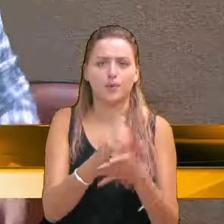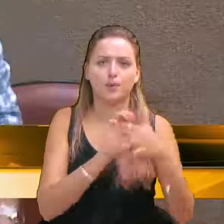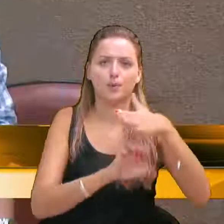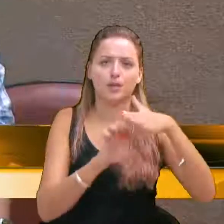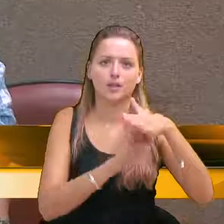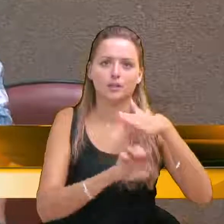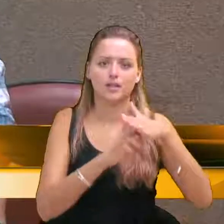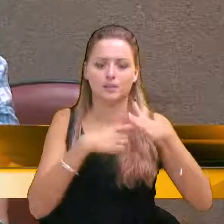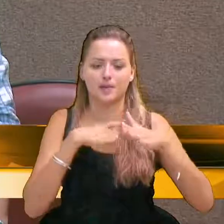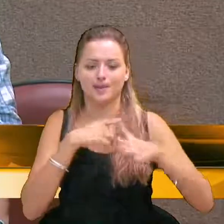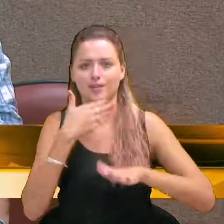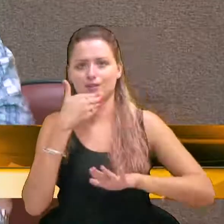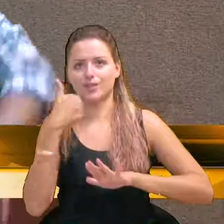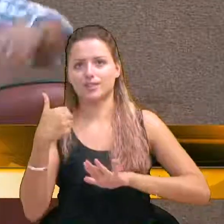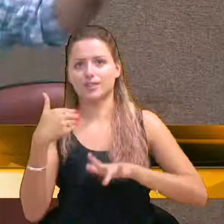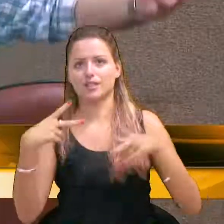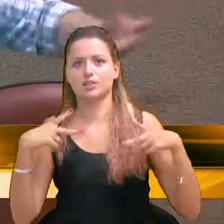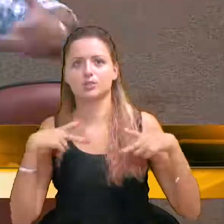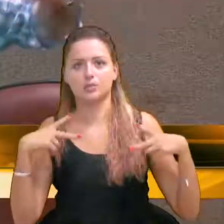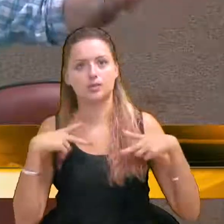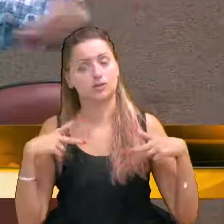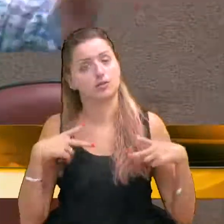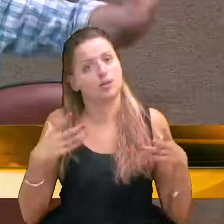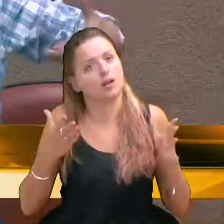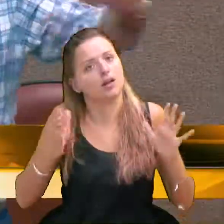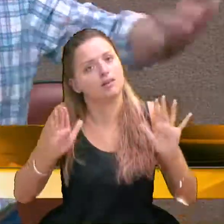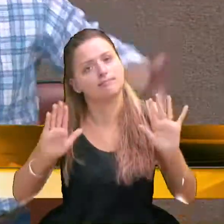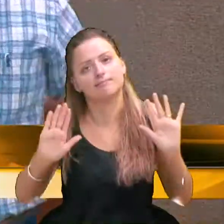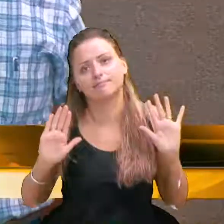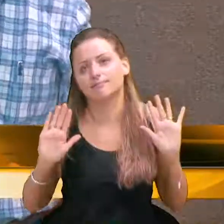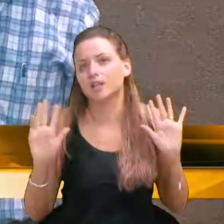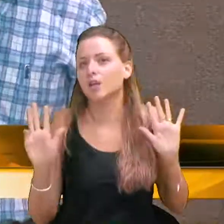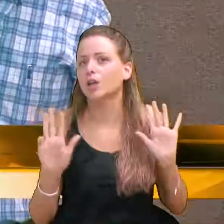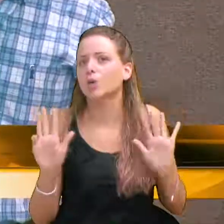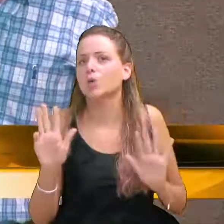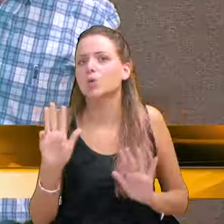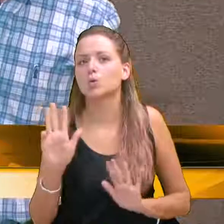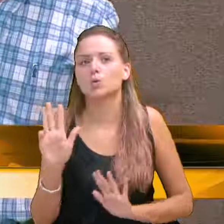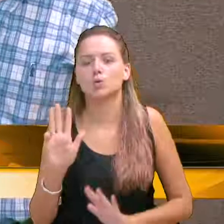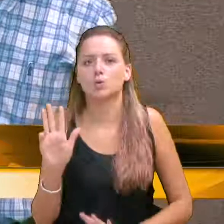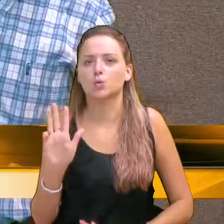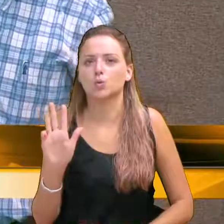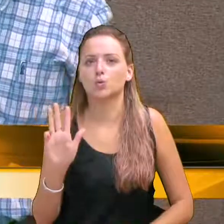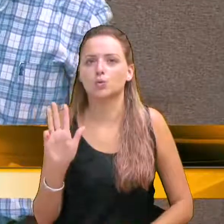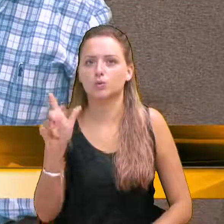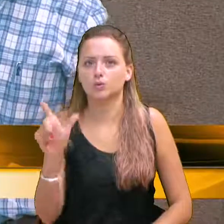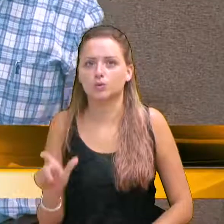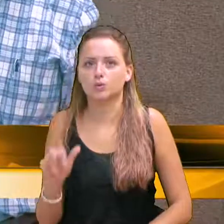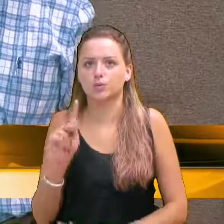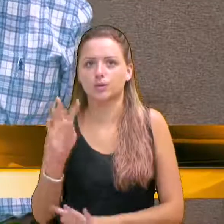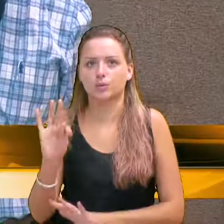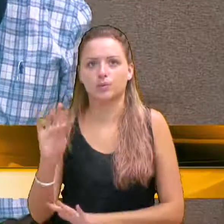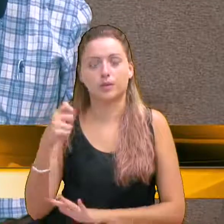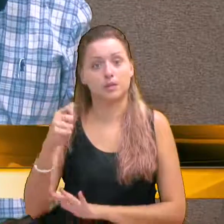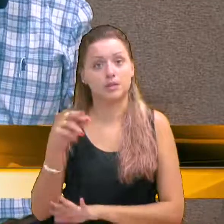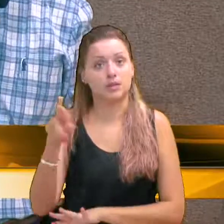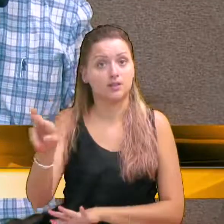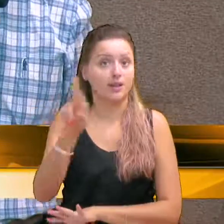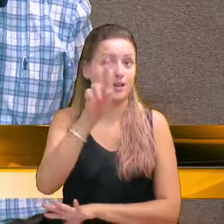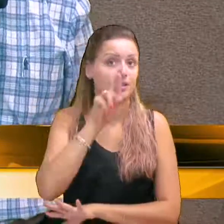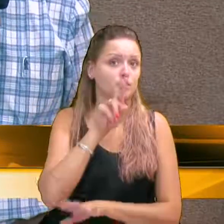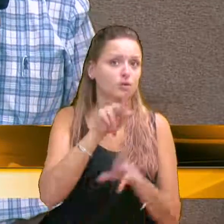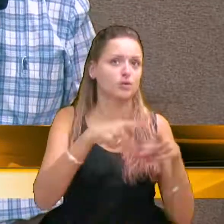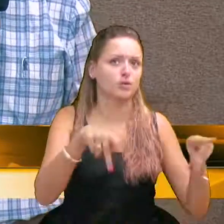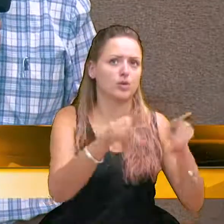ganhos particulares, simplesmente a questão é que o Lula e o PT deveriam vir responder ao povo brasileiro. Por